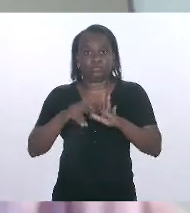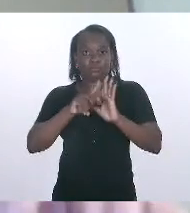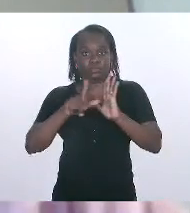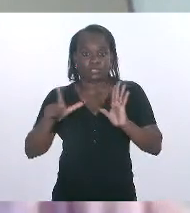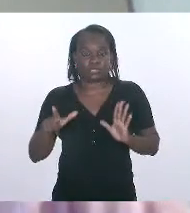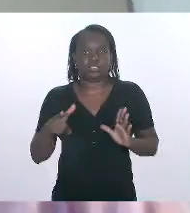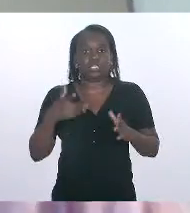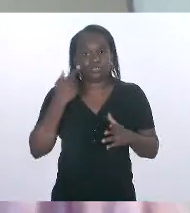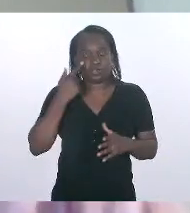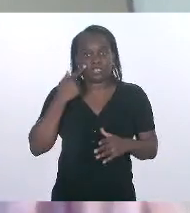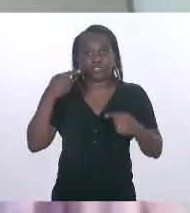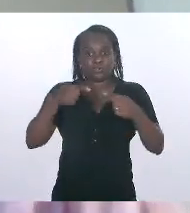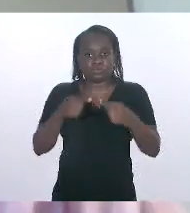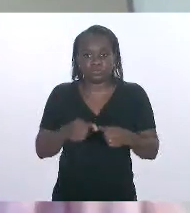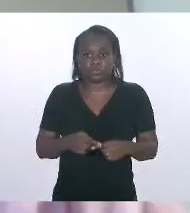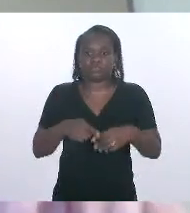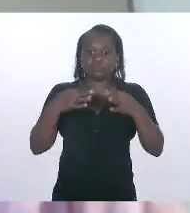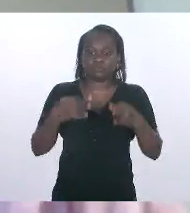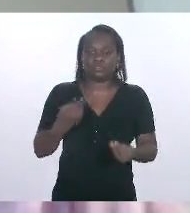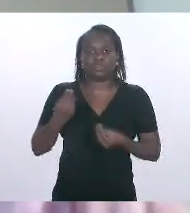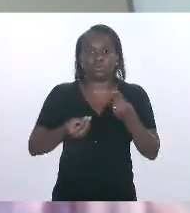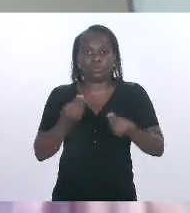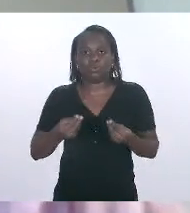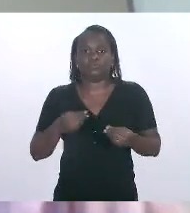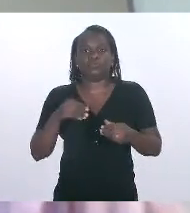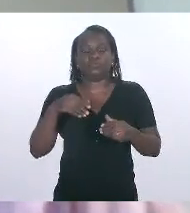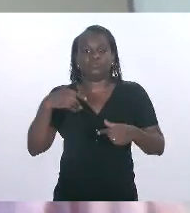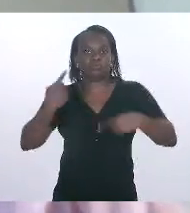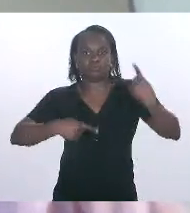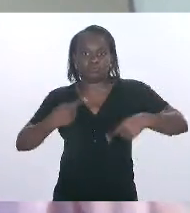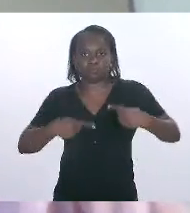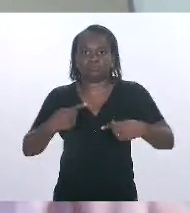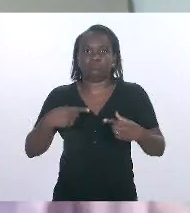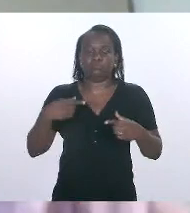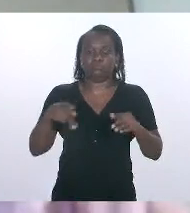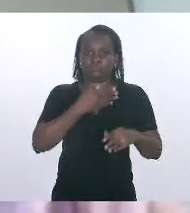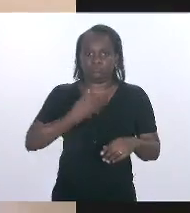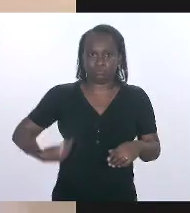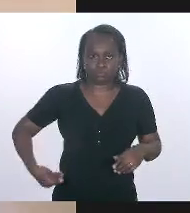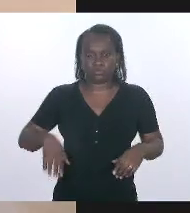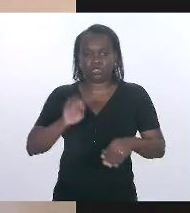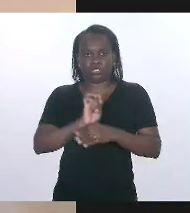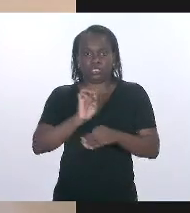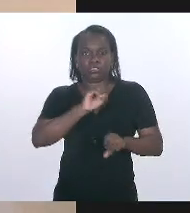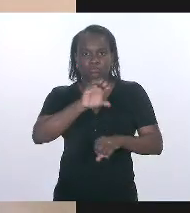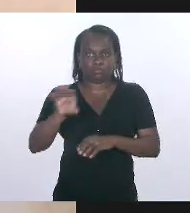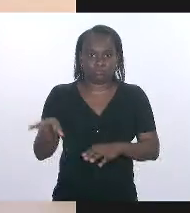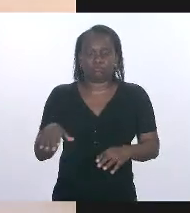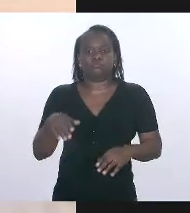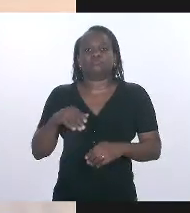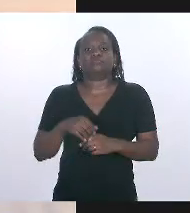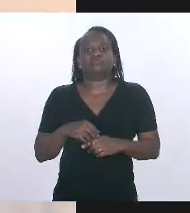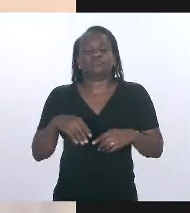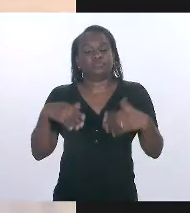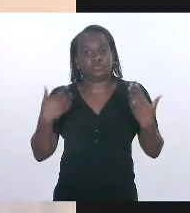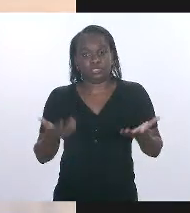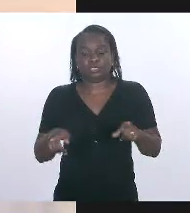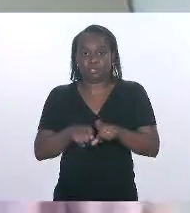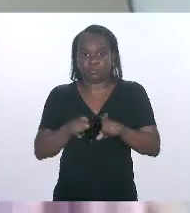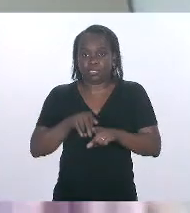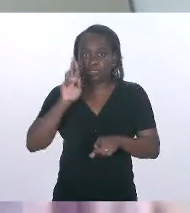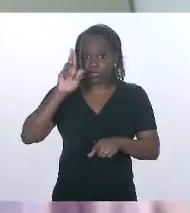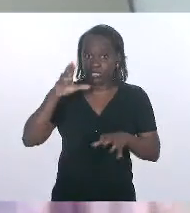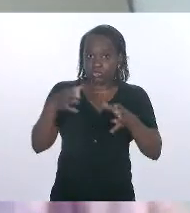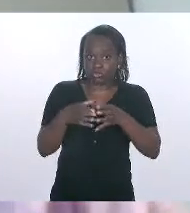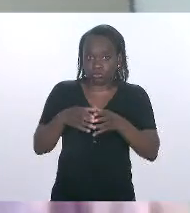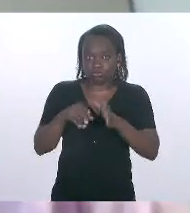ele interfere diretamente na forma de oferta da política pública de educação no Estado do Rio de Janeiro. Então, além de ouvir o órgão regulador,